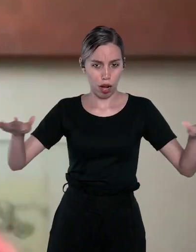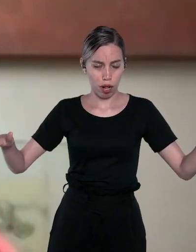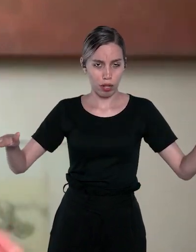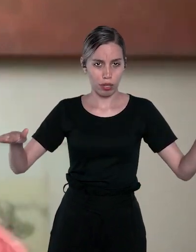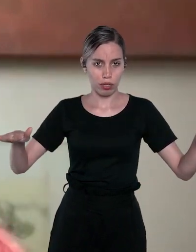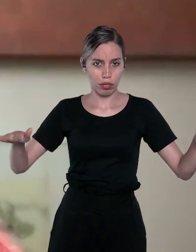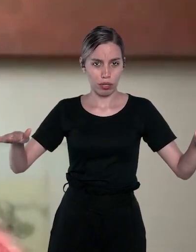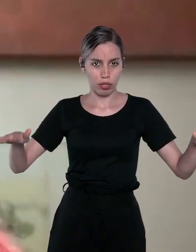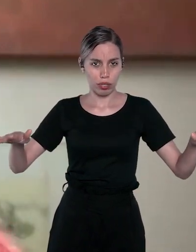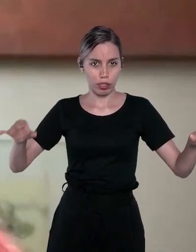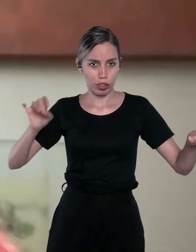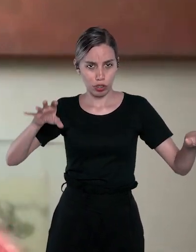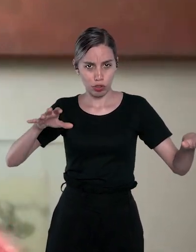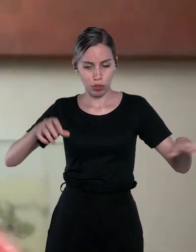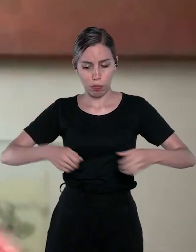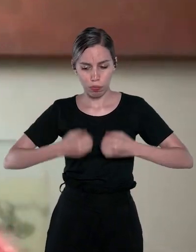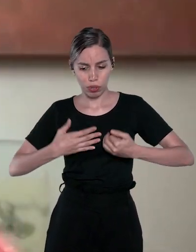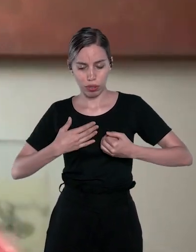artes.